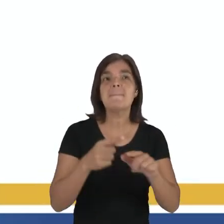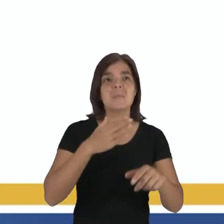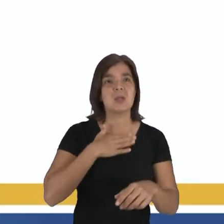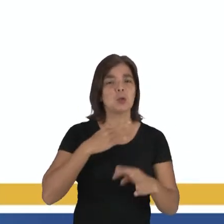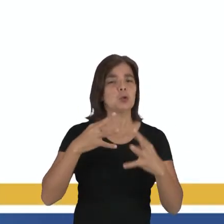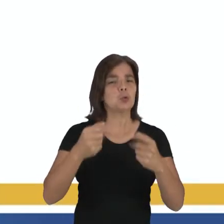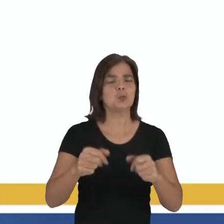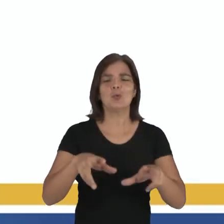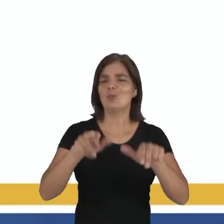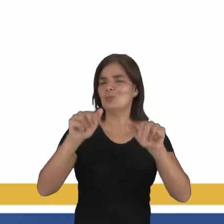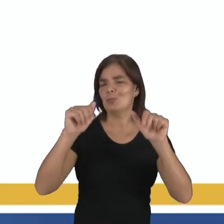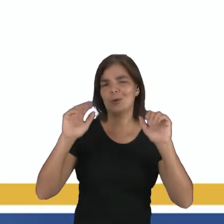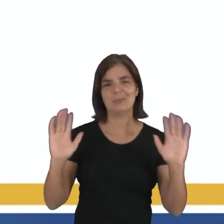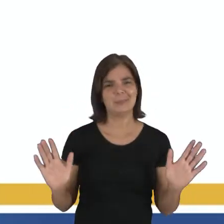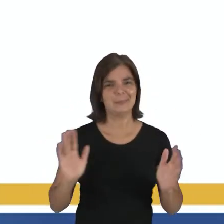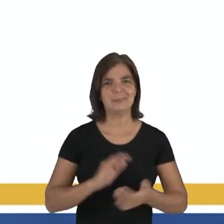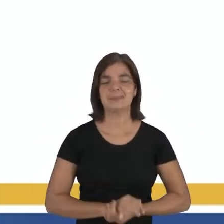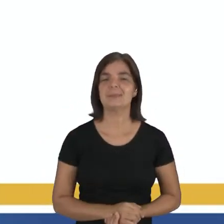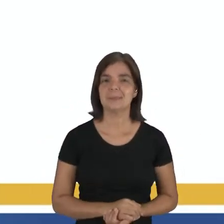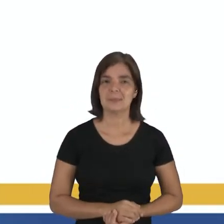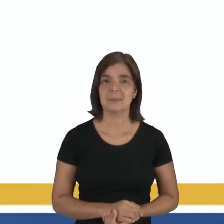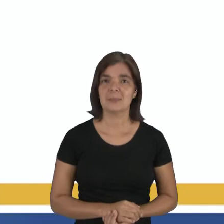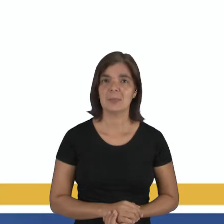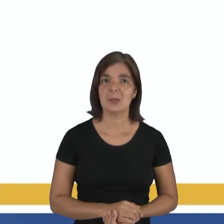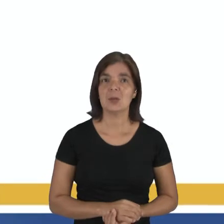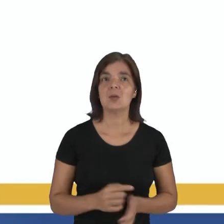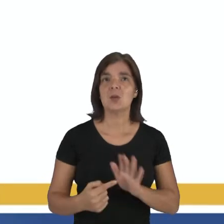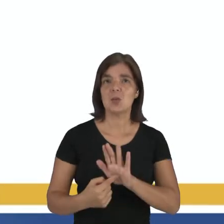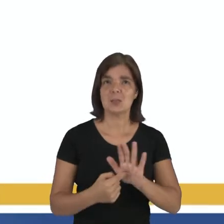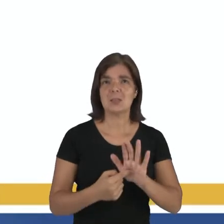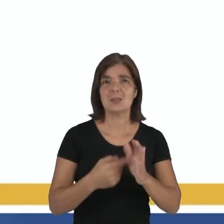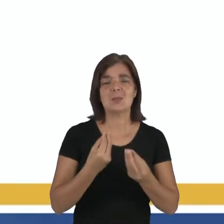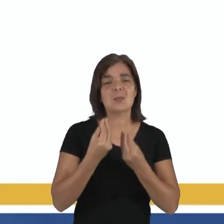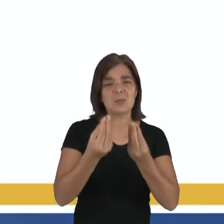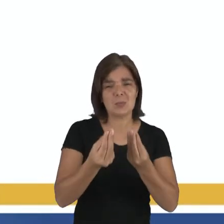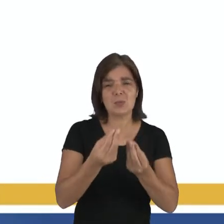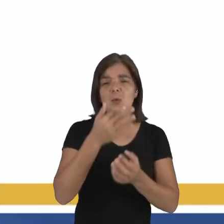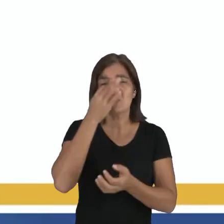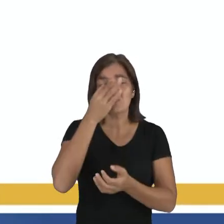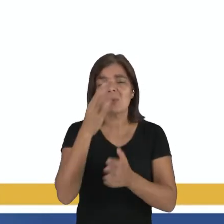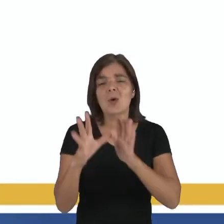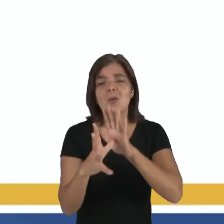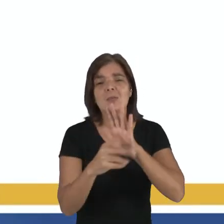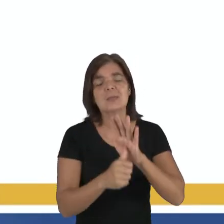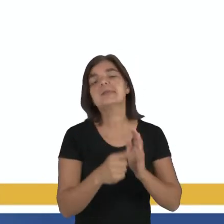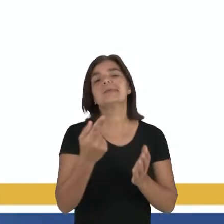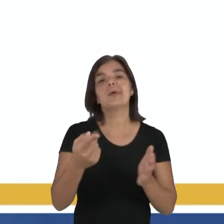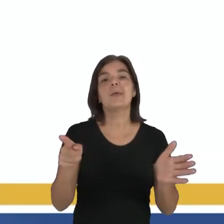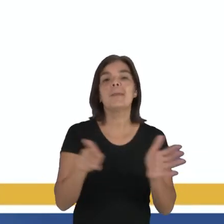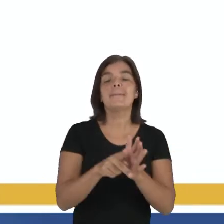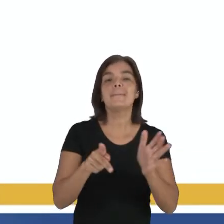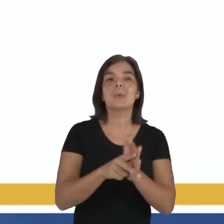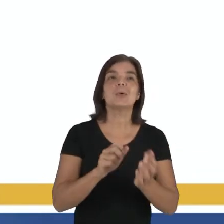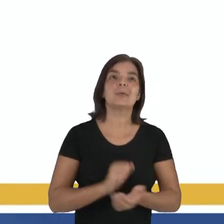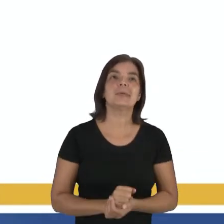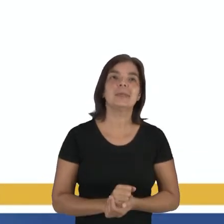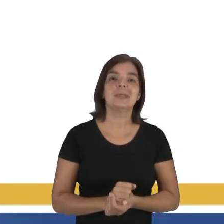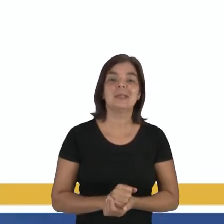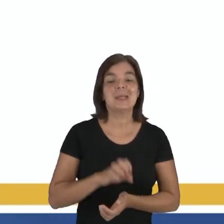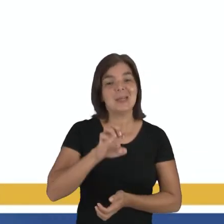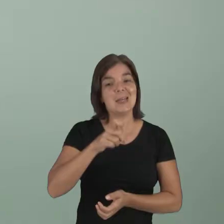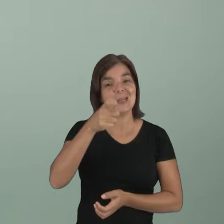banais. Para mim é tudo, ou nunca mais. Te trago 1000 rosas roubadas. Gente, olha o próprio nome da